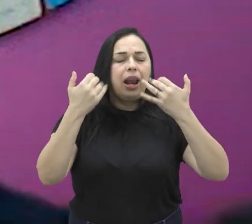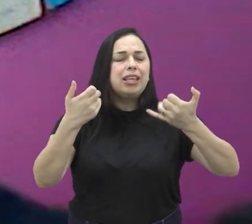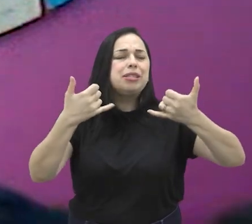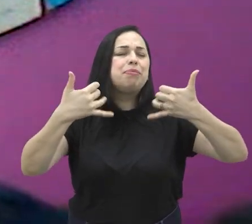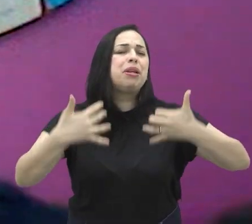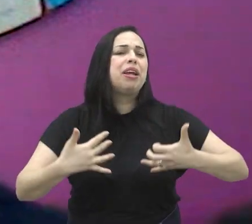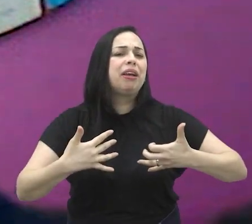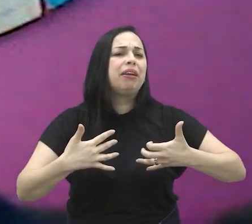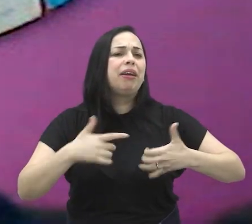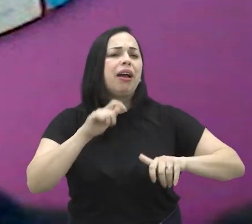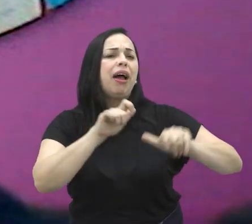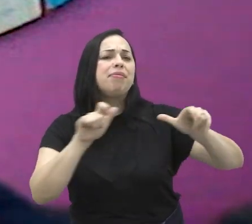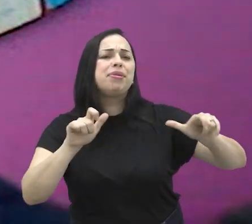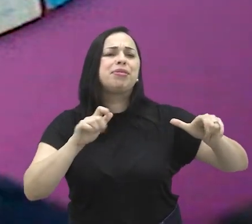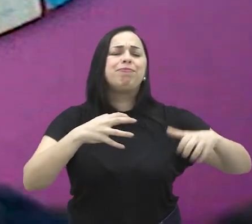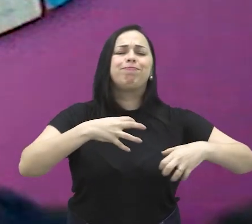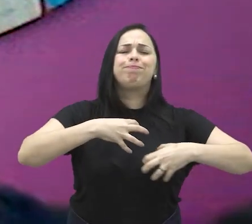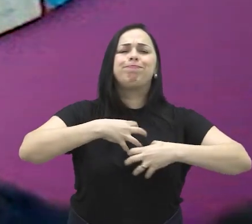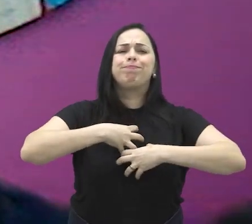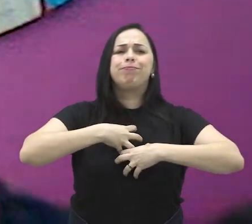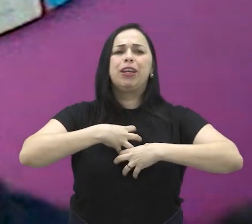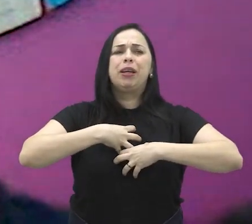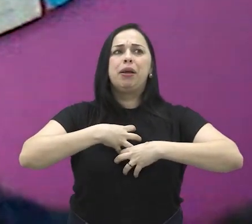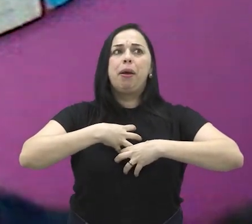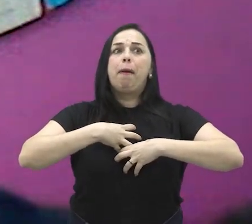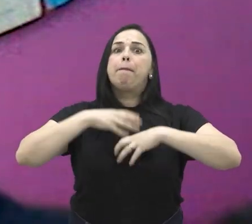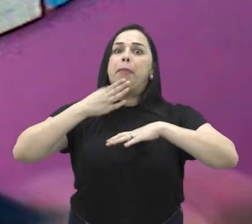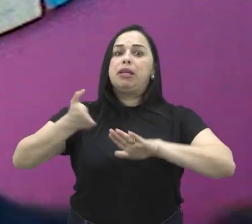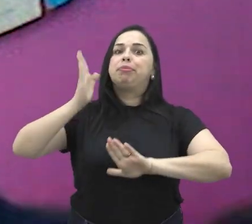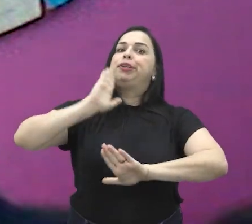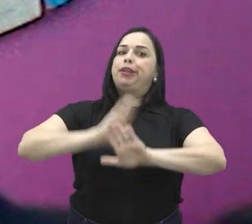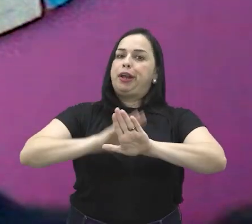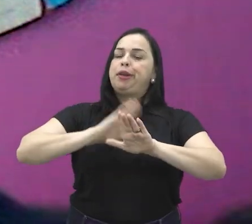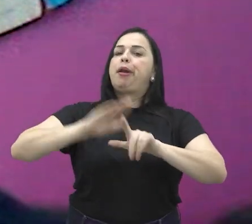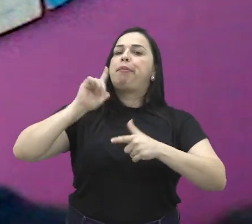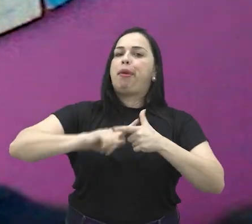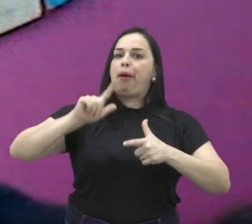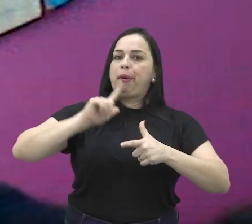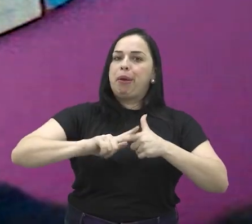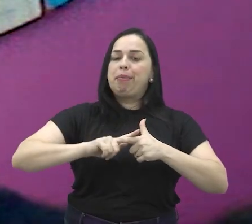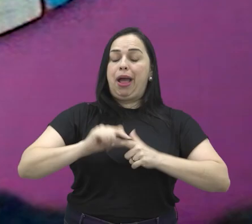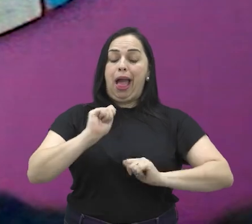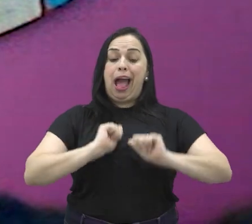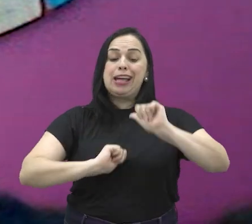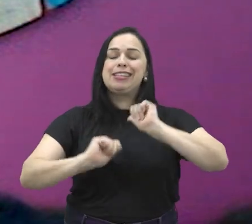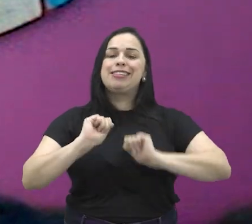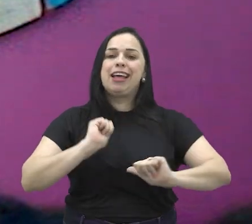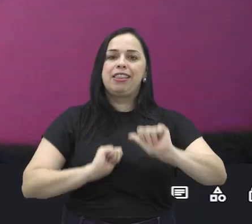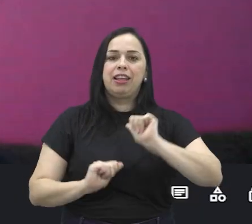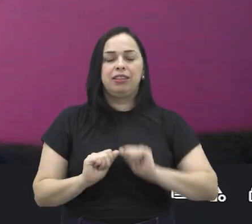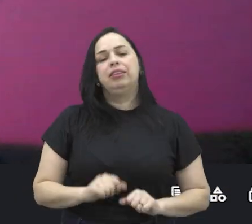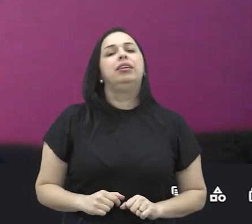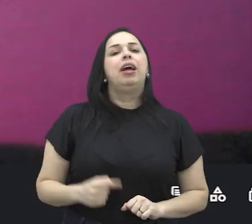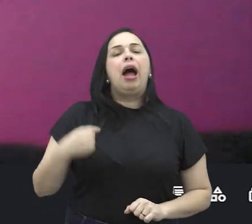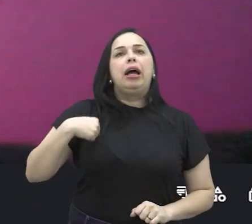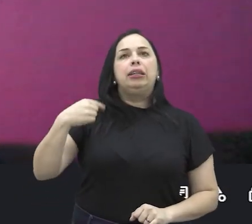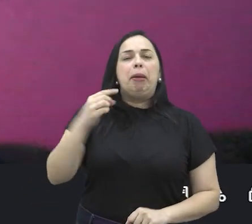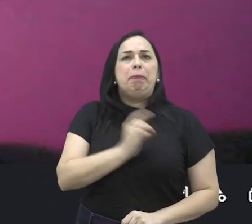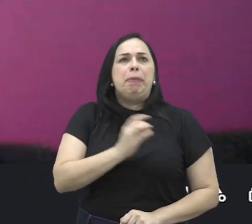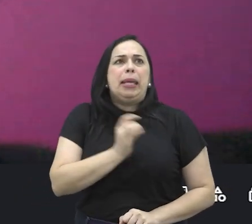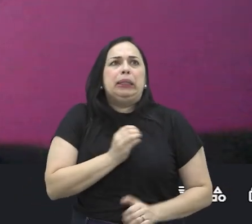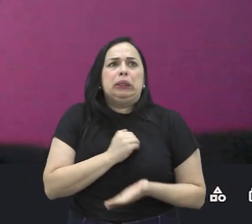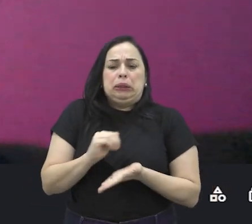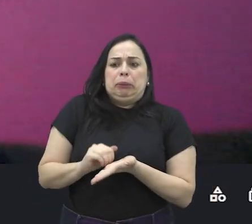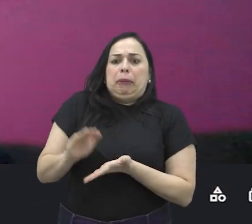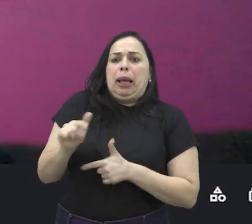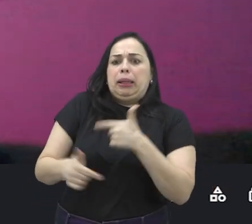essa sensação é muitas vezes a manifestação de um problema já conhecido, a ansiedade. A gente, quando pensa em